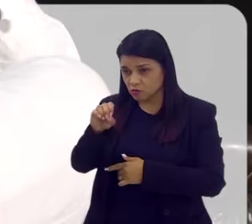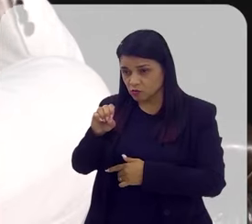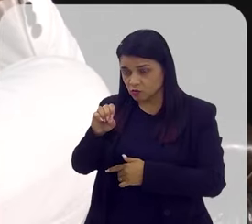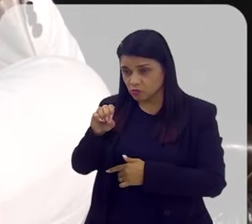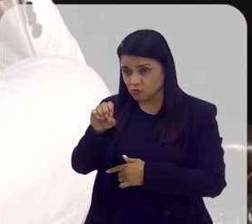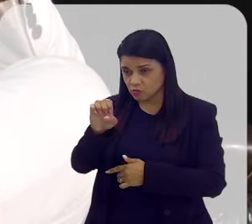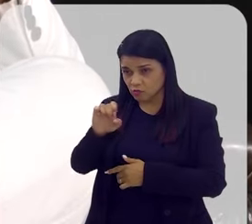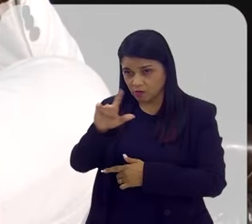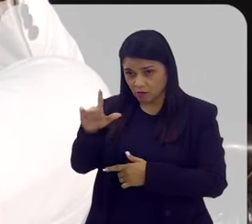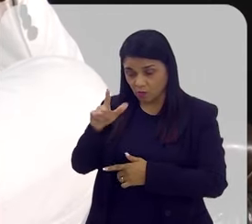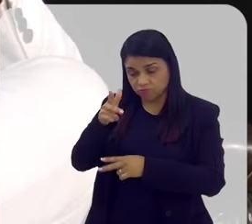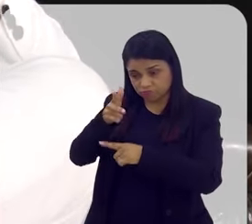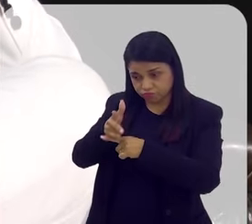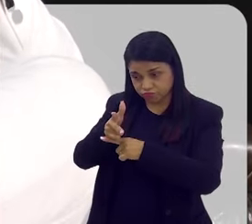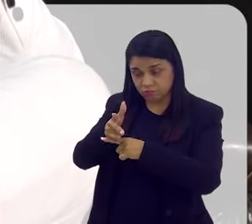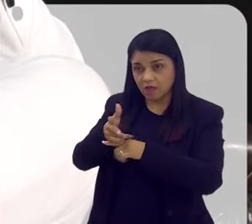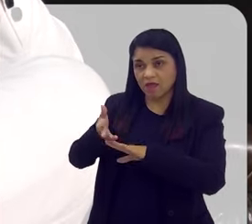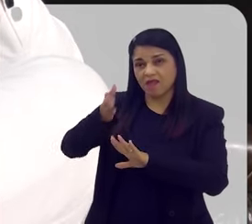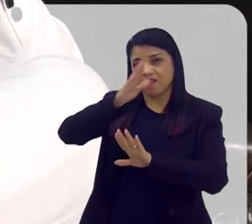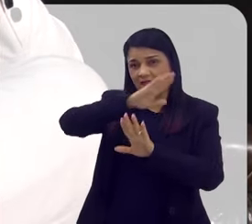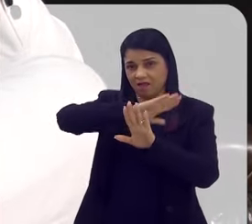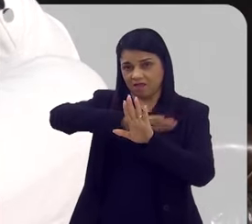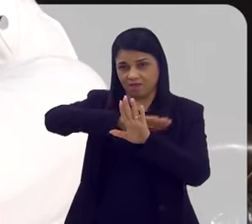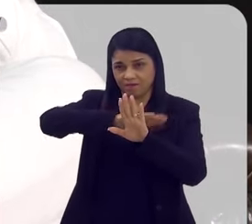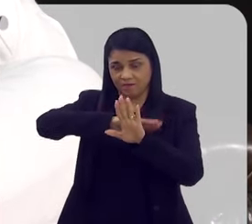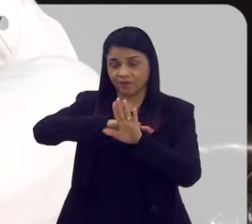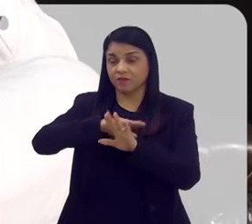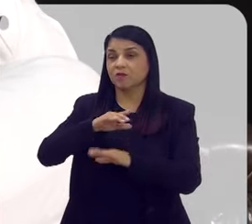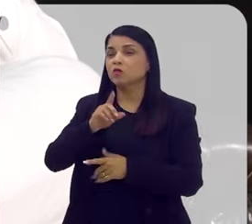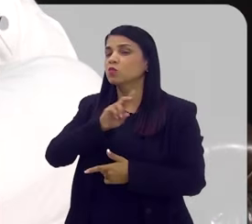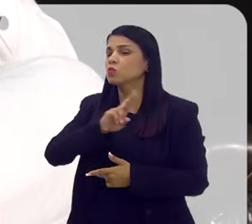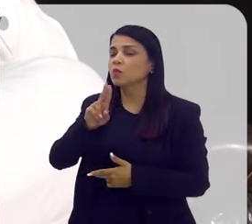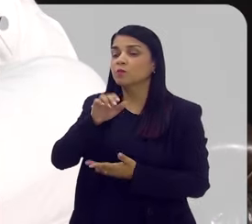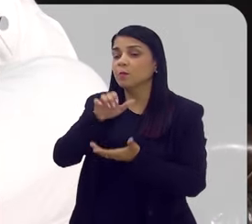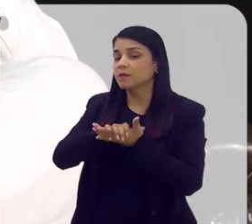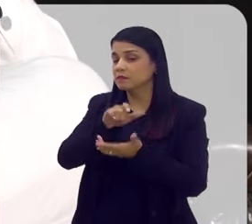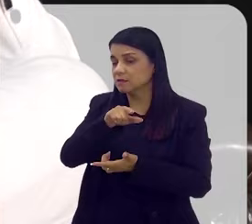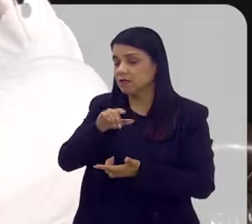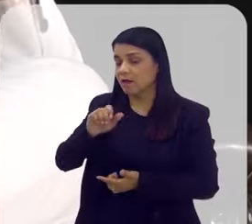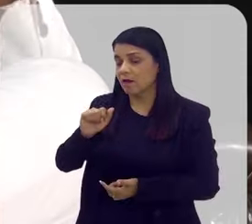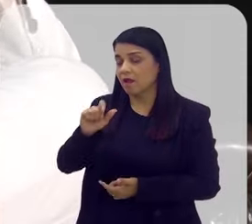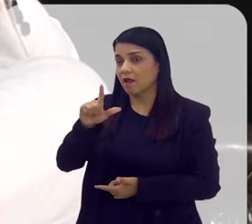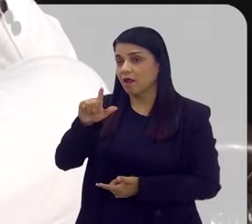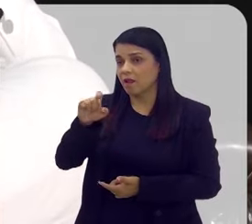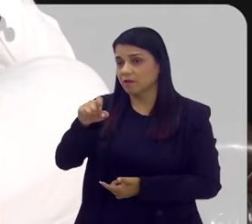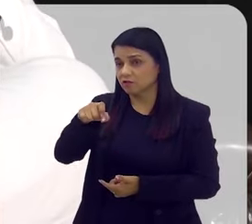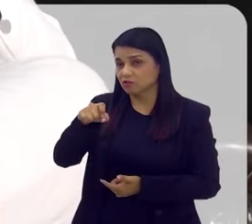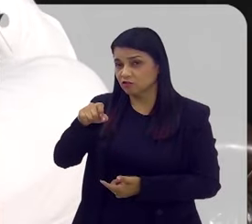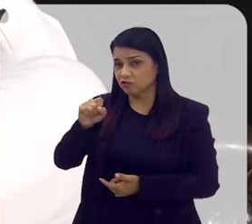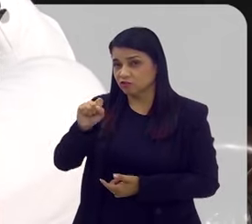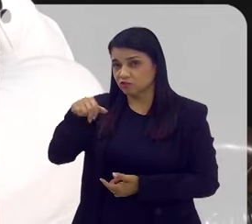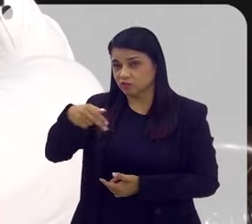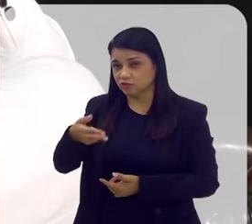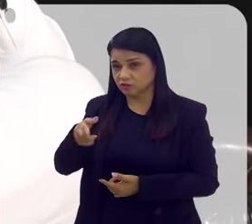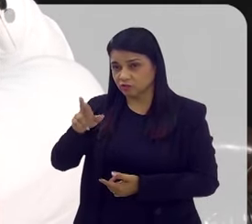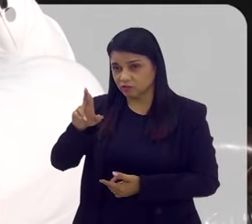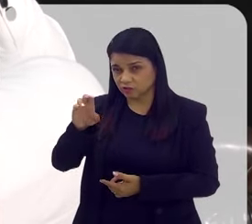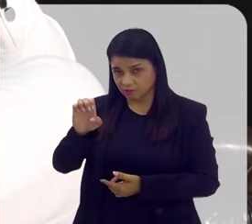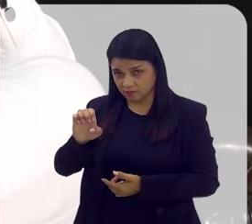bastidores, antes de nós entrarmos no ar, como é que é o nome do seu marido? Alexandre. O Alexandre, marido de